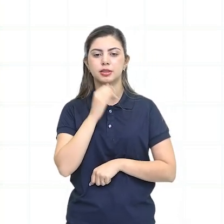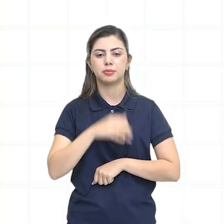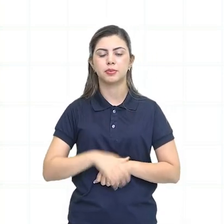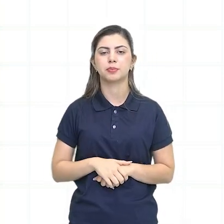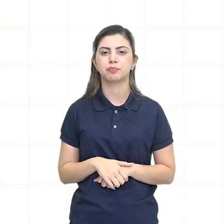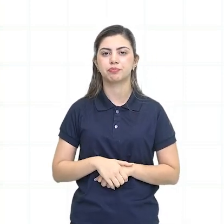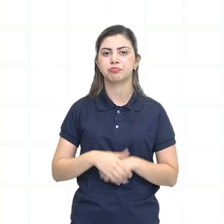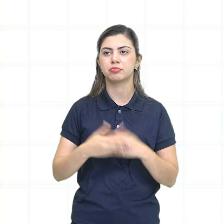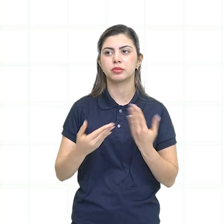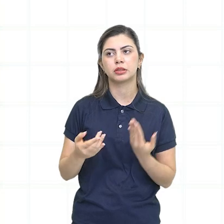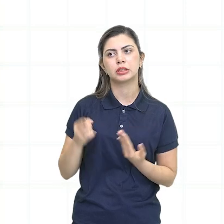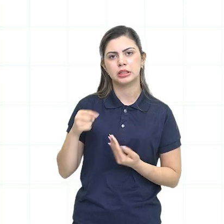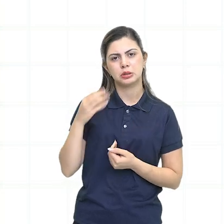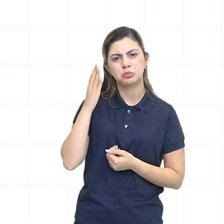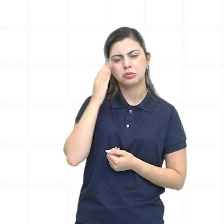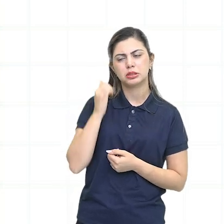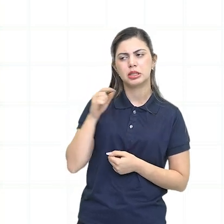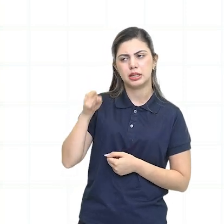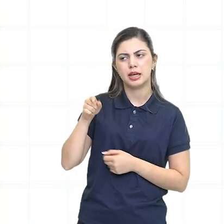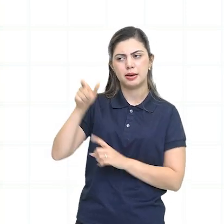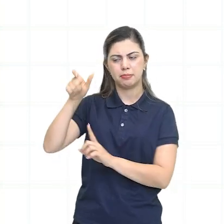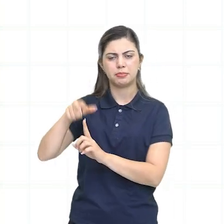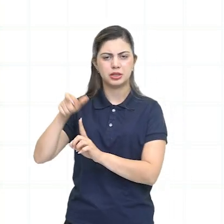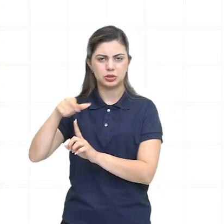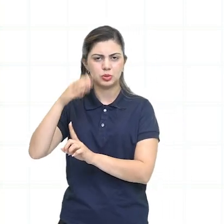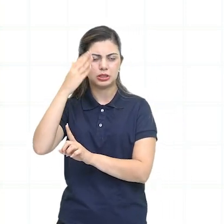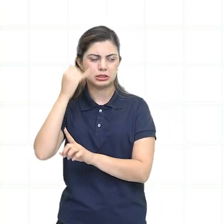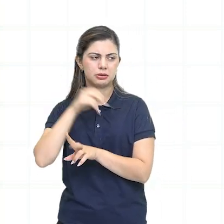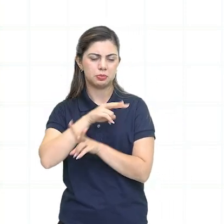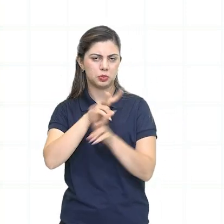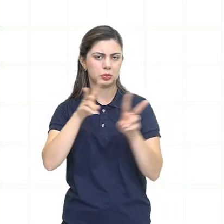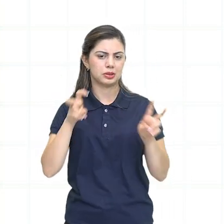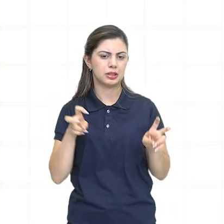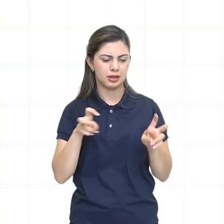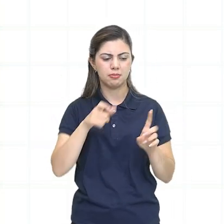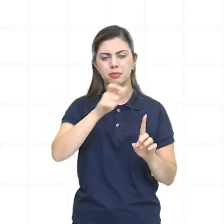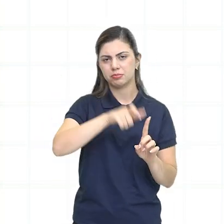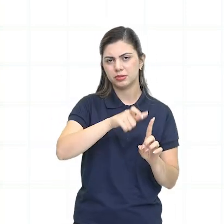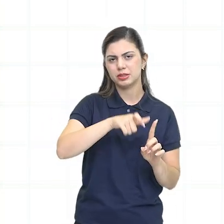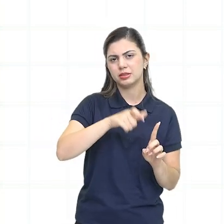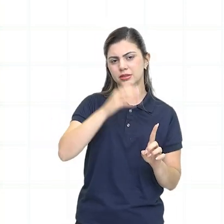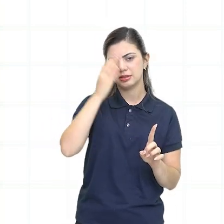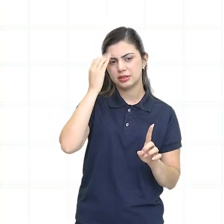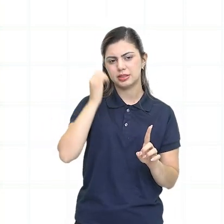eu tenha certeza que já sabe o que é, né? Quem é,